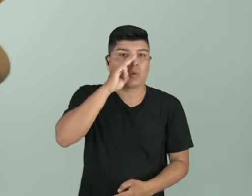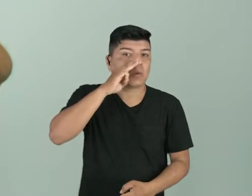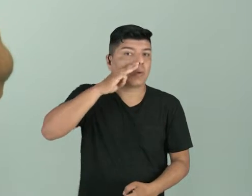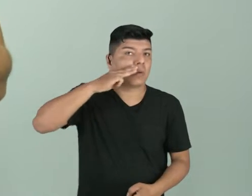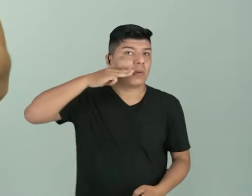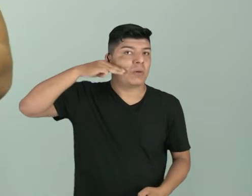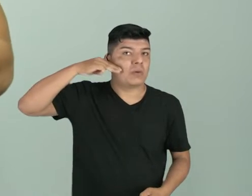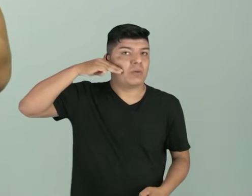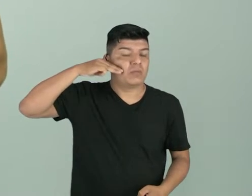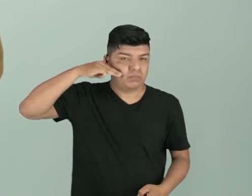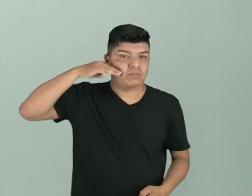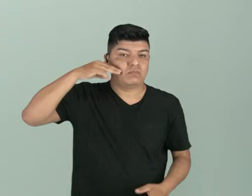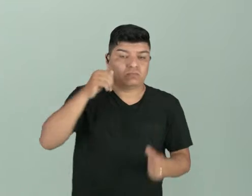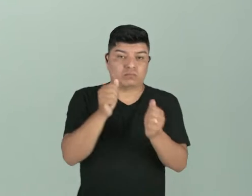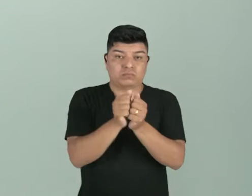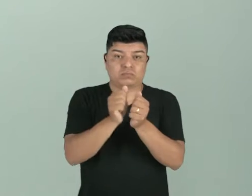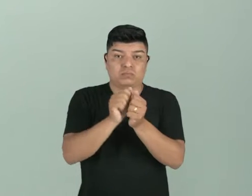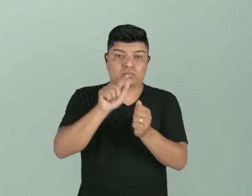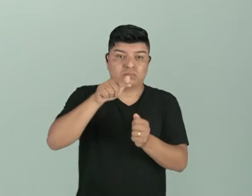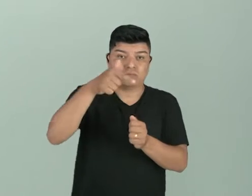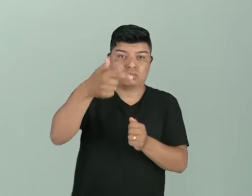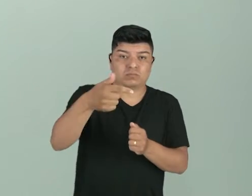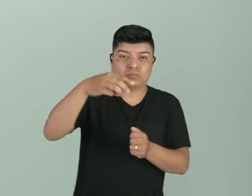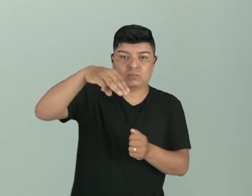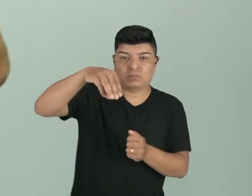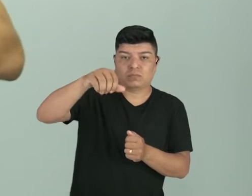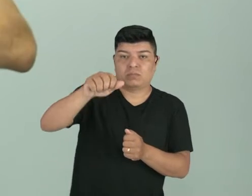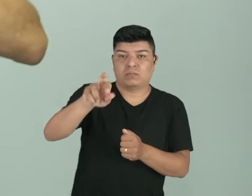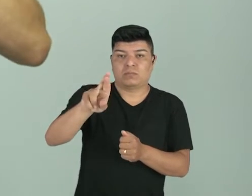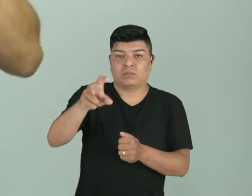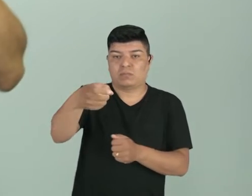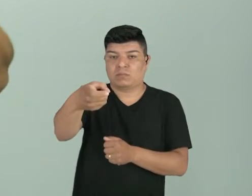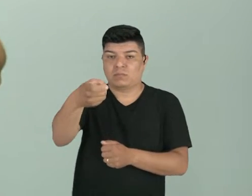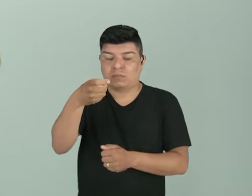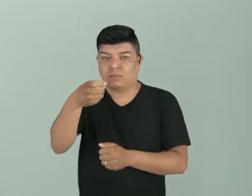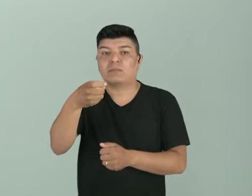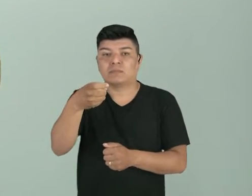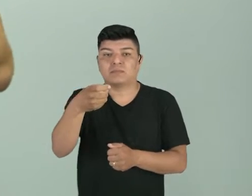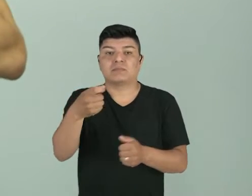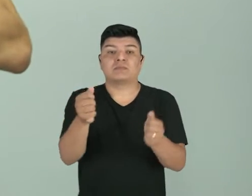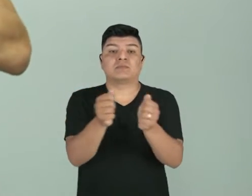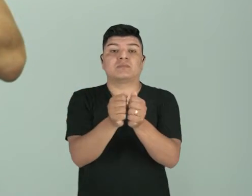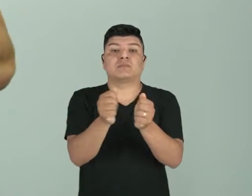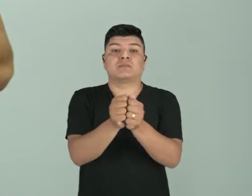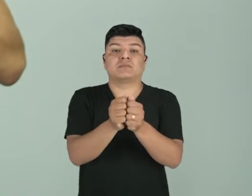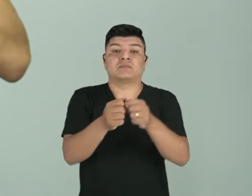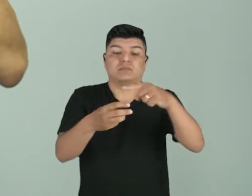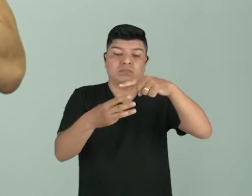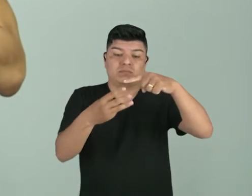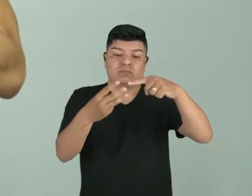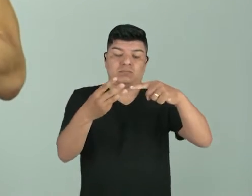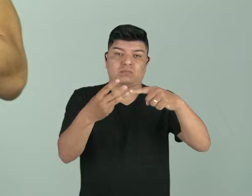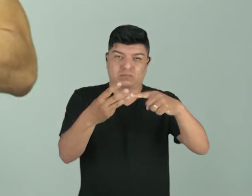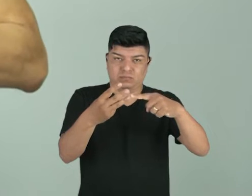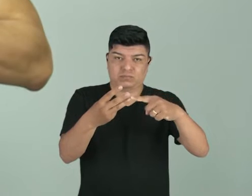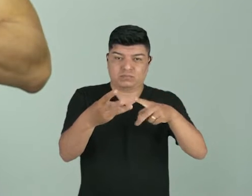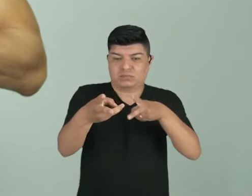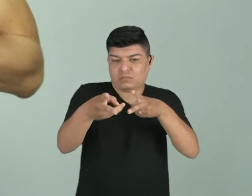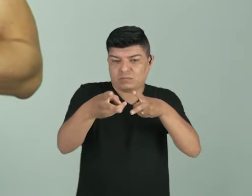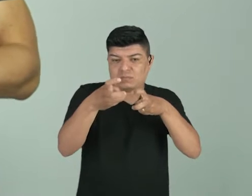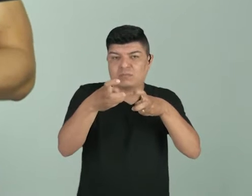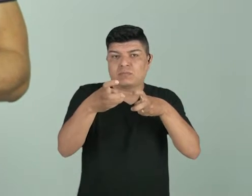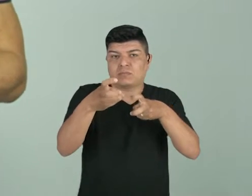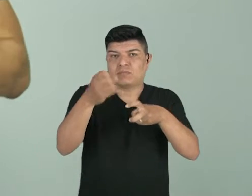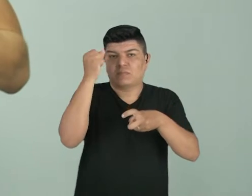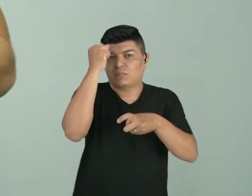com Durkheim e também Max Weber, compõem aquela tríade que é identificada